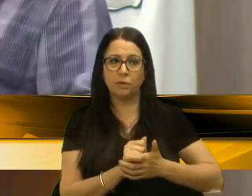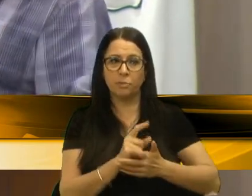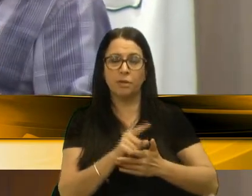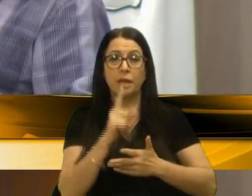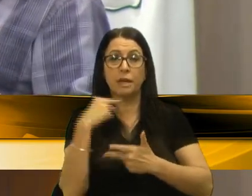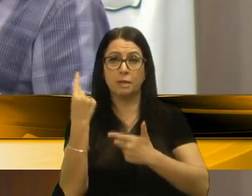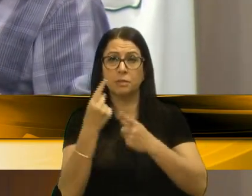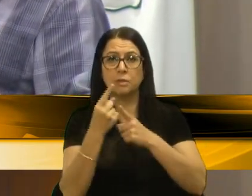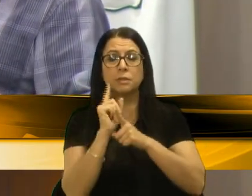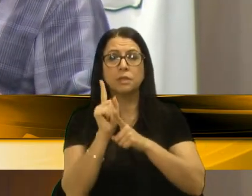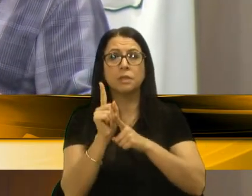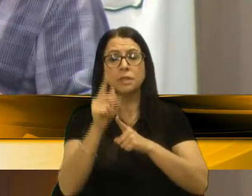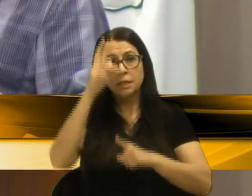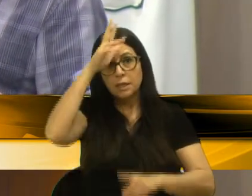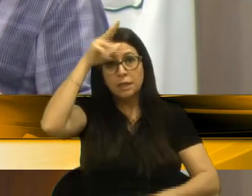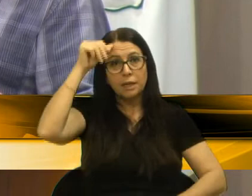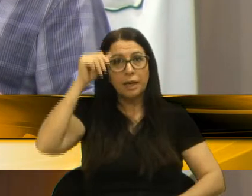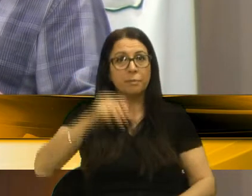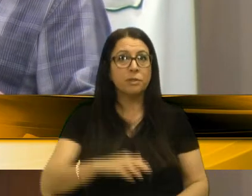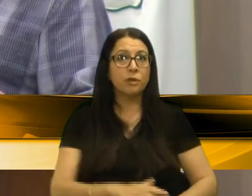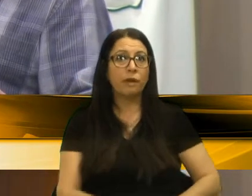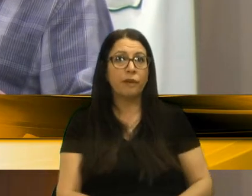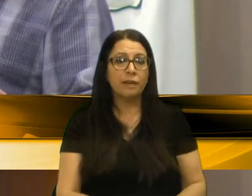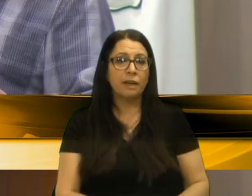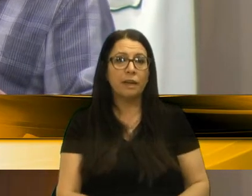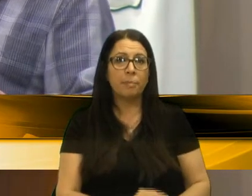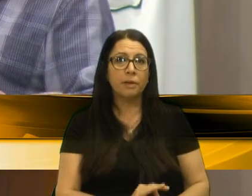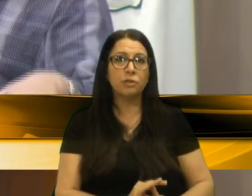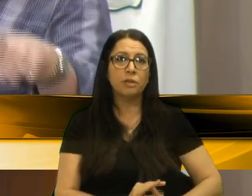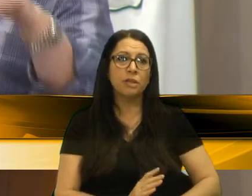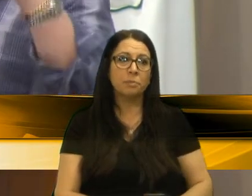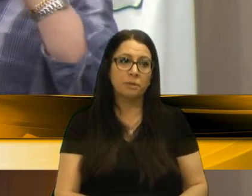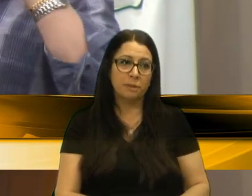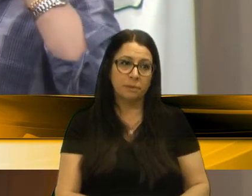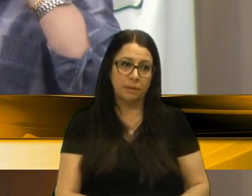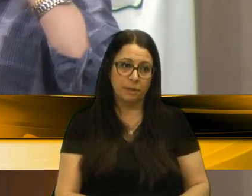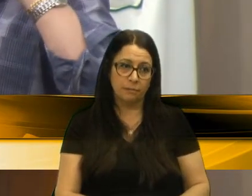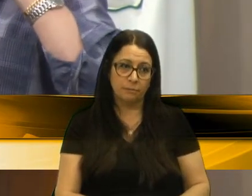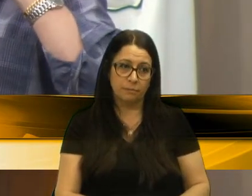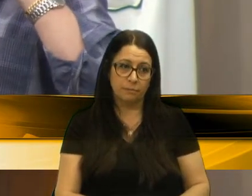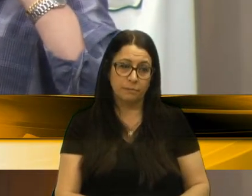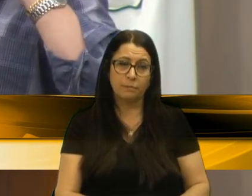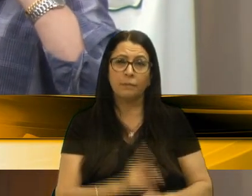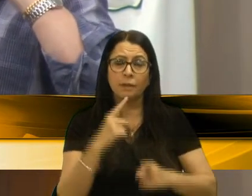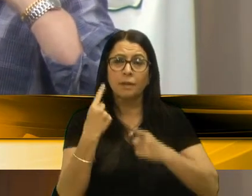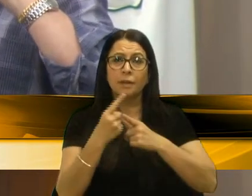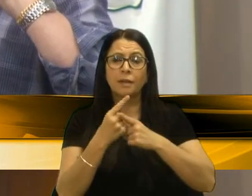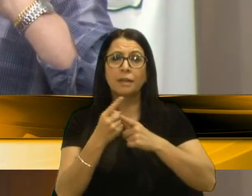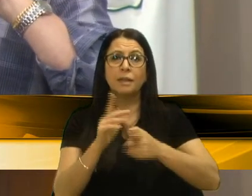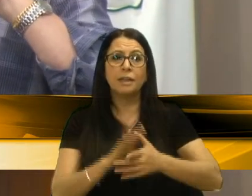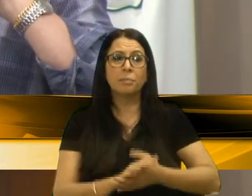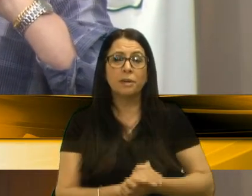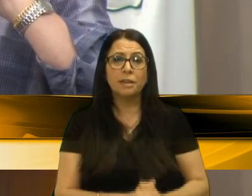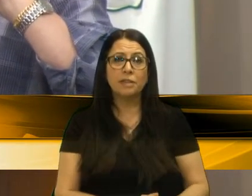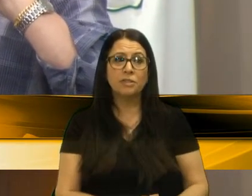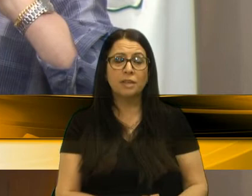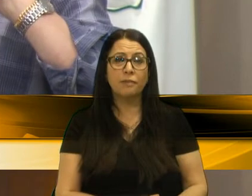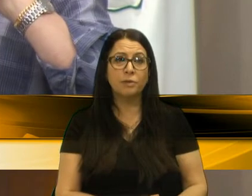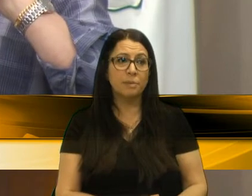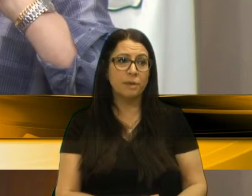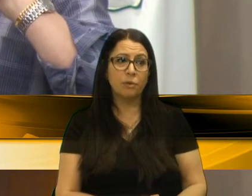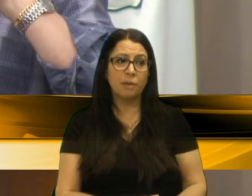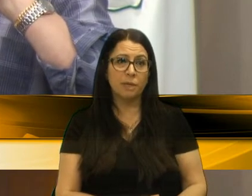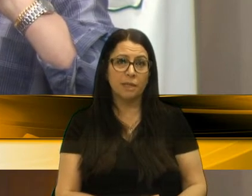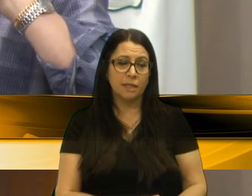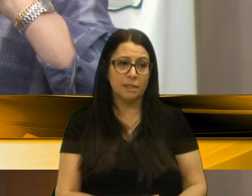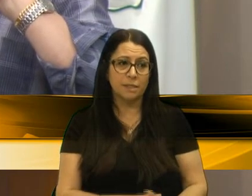exatamente igual ao prefeito. Eu, vereador Felipe, eu gostaria de dizer o seguinte, mas será que, por